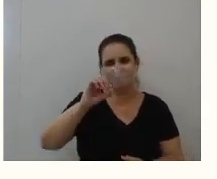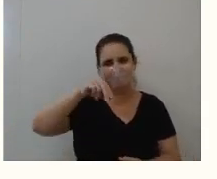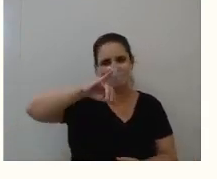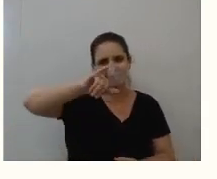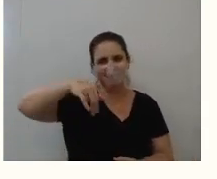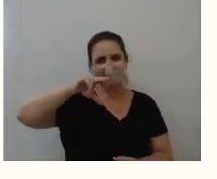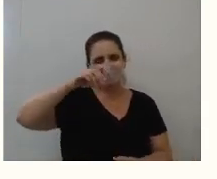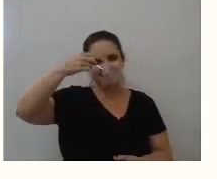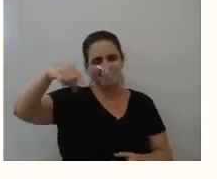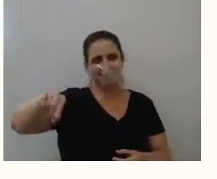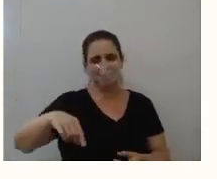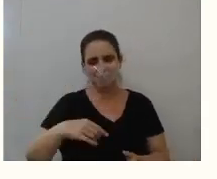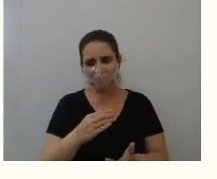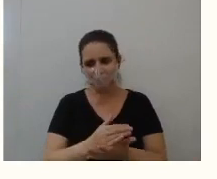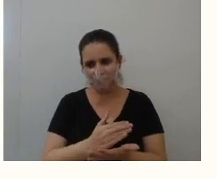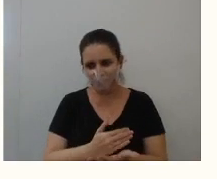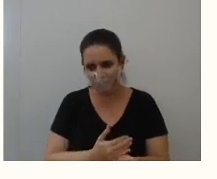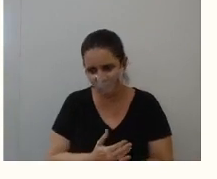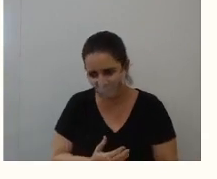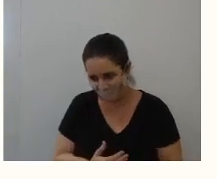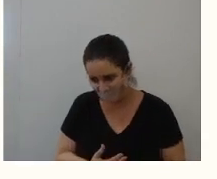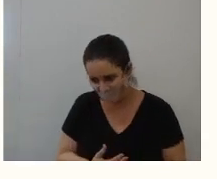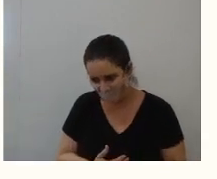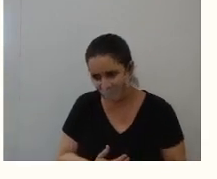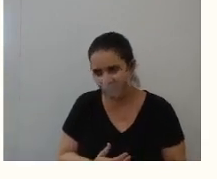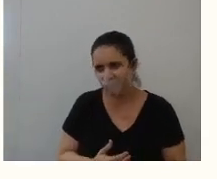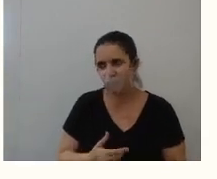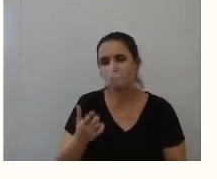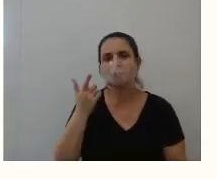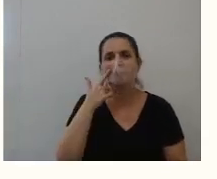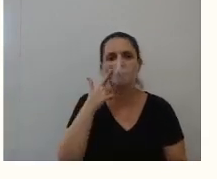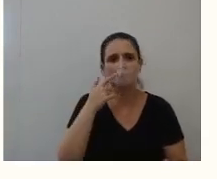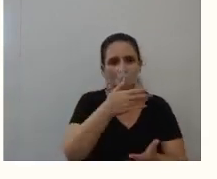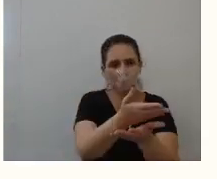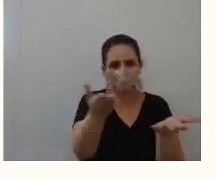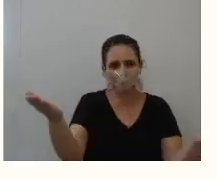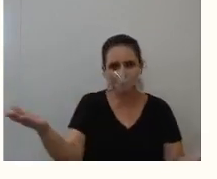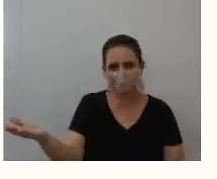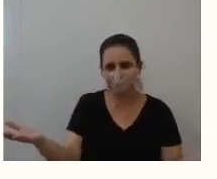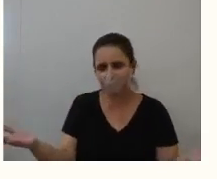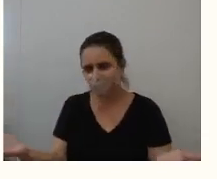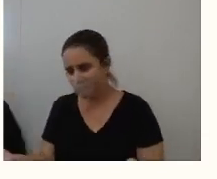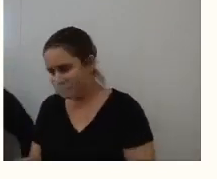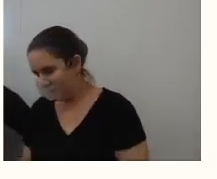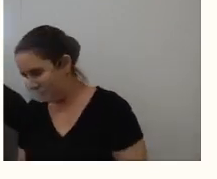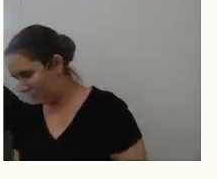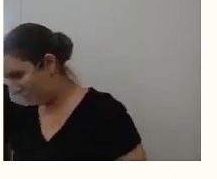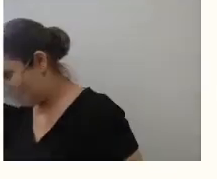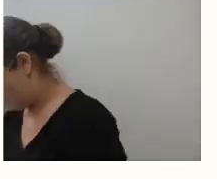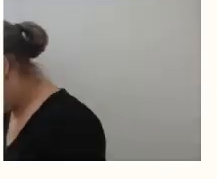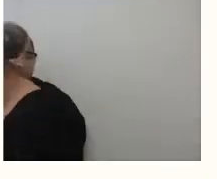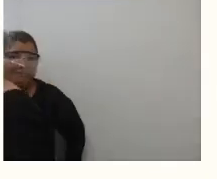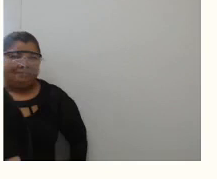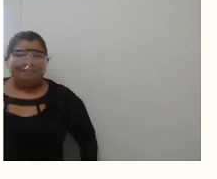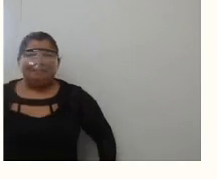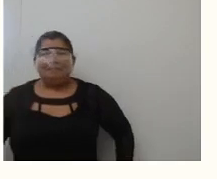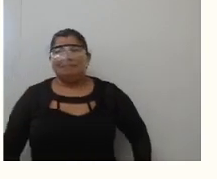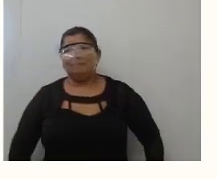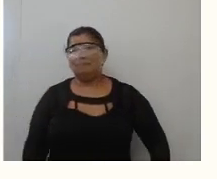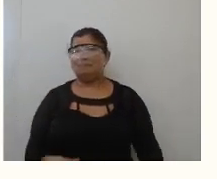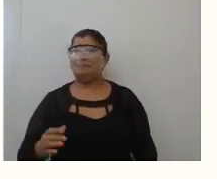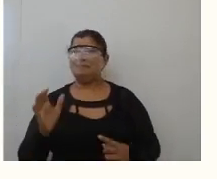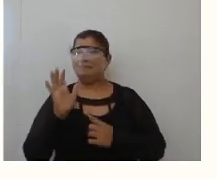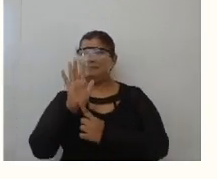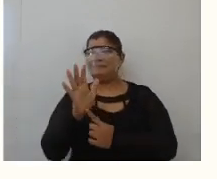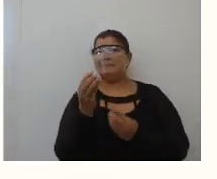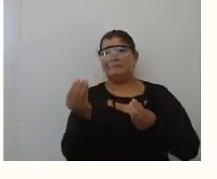conjunções integrantes. Pessoal, eu vou precisar um pouco da atenção de vocês agora porque essas são um pouco chatinhas, tá?